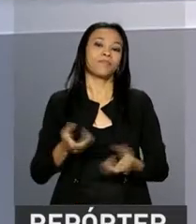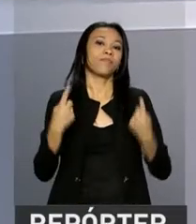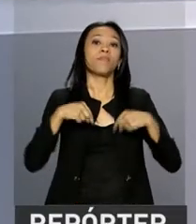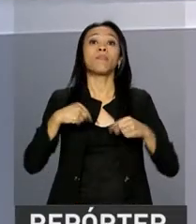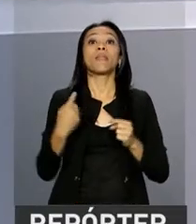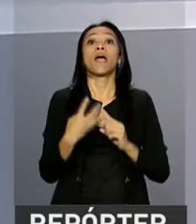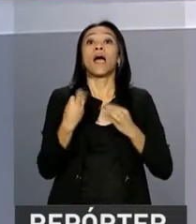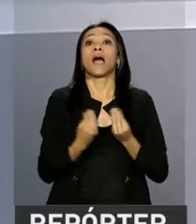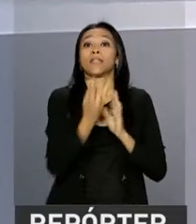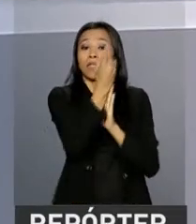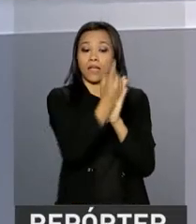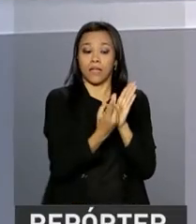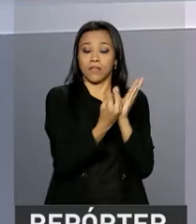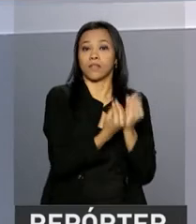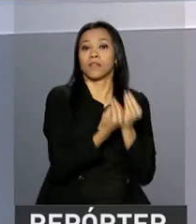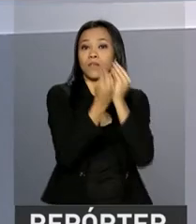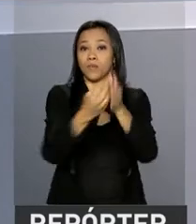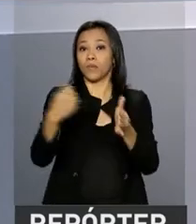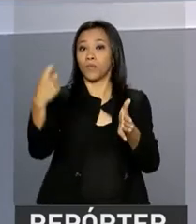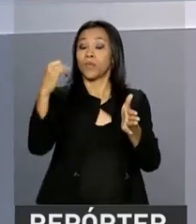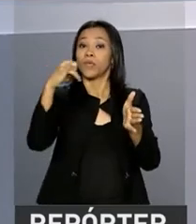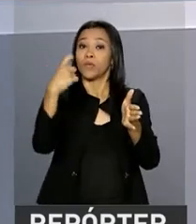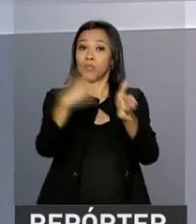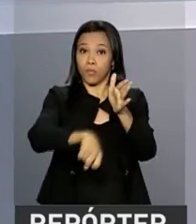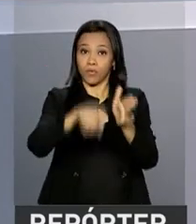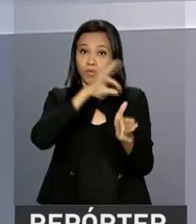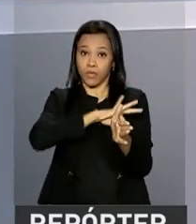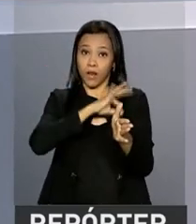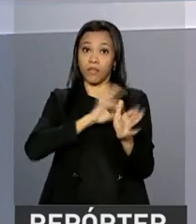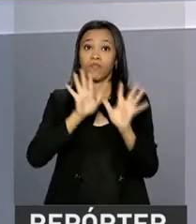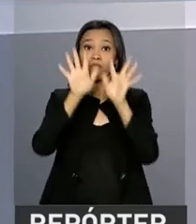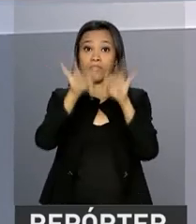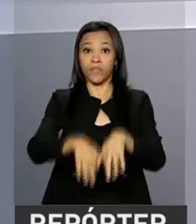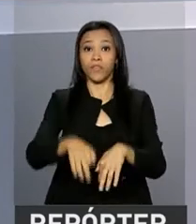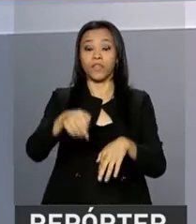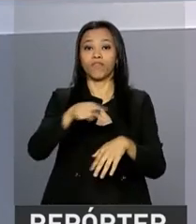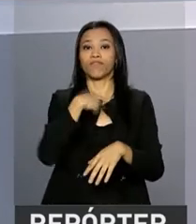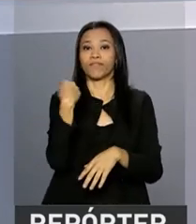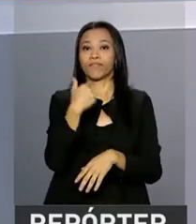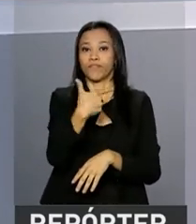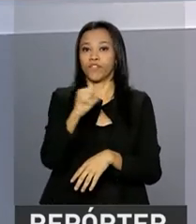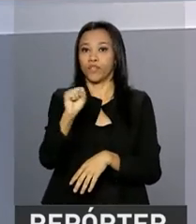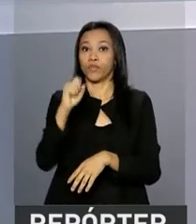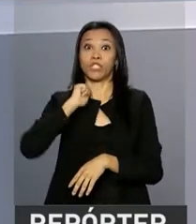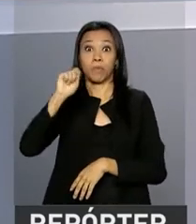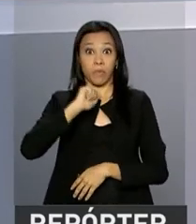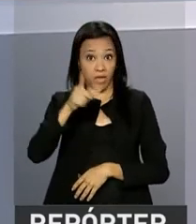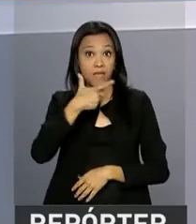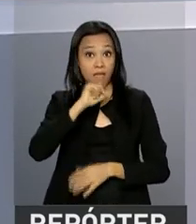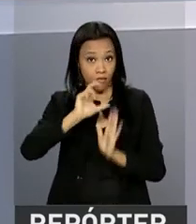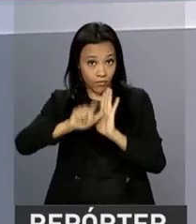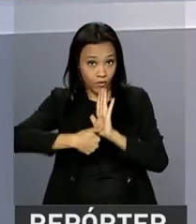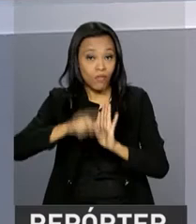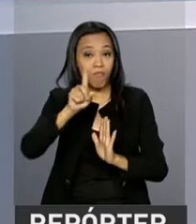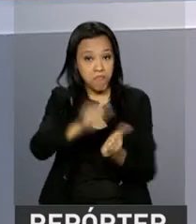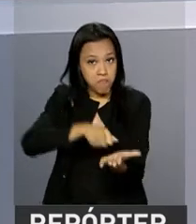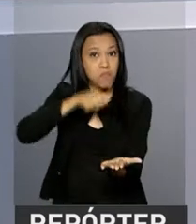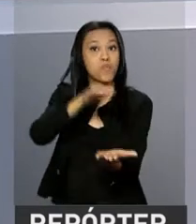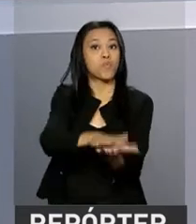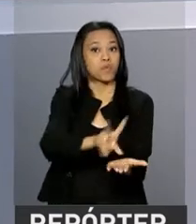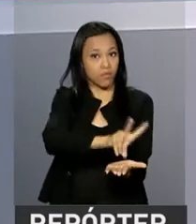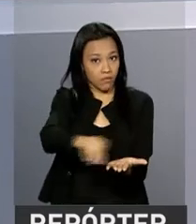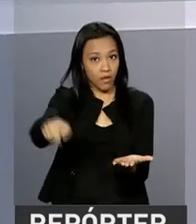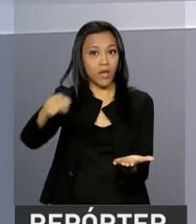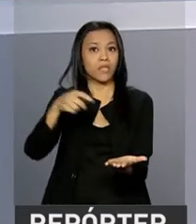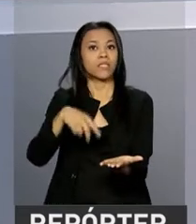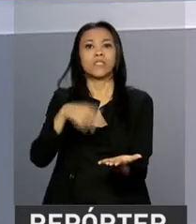do imposto de renda 2017 terminou no dia 28 de abril agora os atrasados vão ter que pagar uma multa enquanto a situação